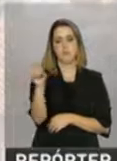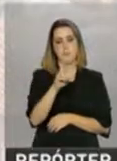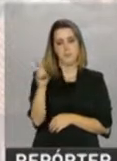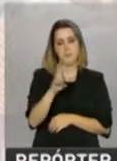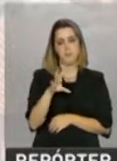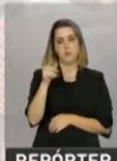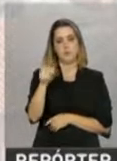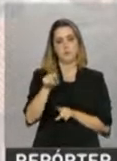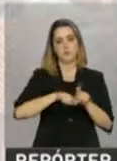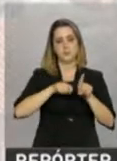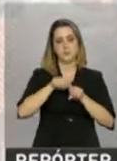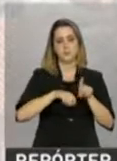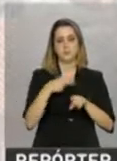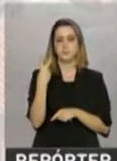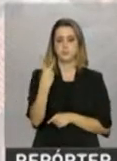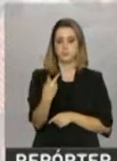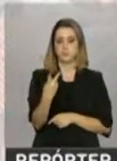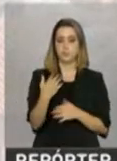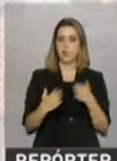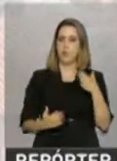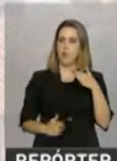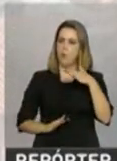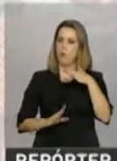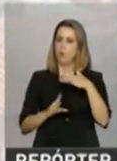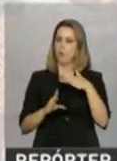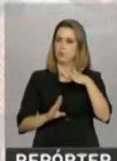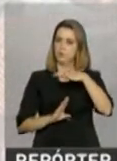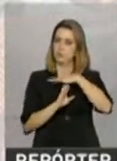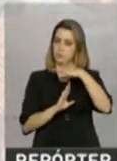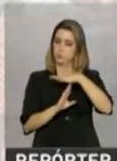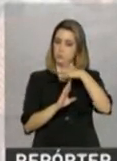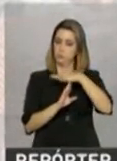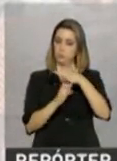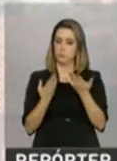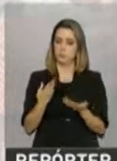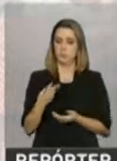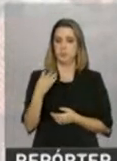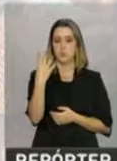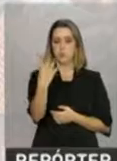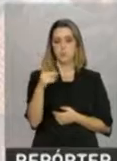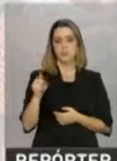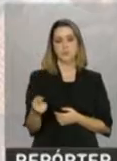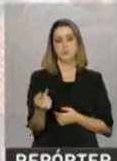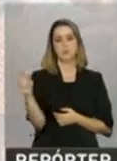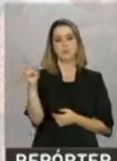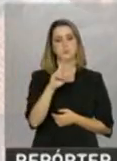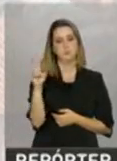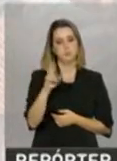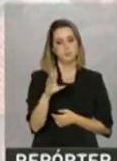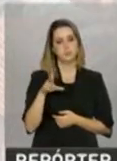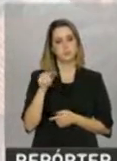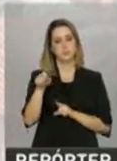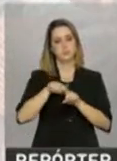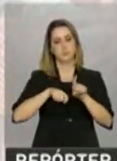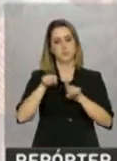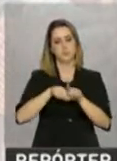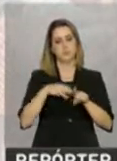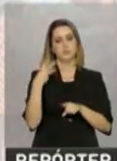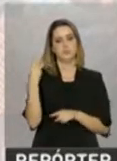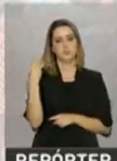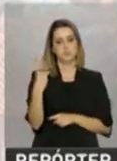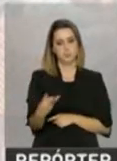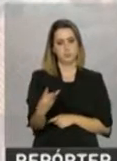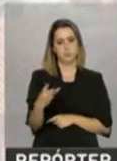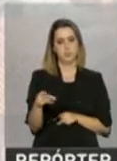para a faixa 2 o limite de renda familiar sob de 3.600 para 4 mil reais por mês e na faixa 3